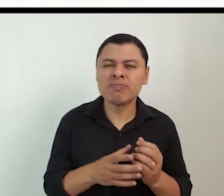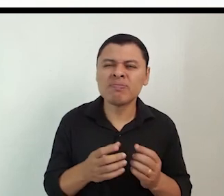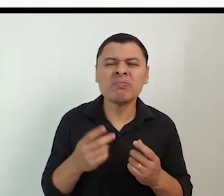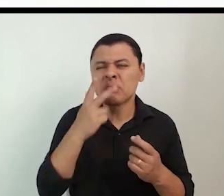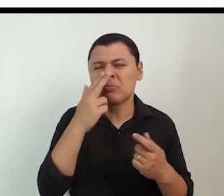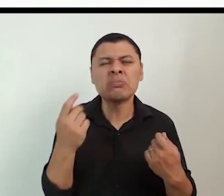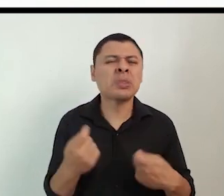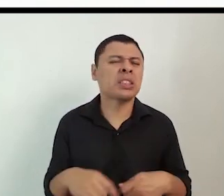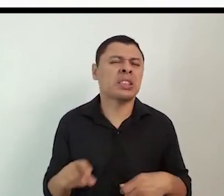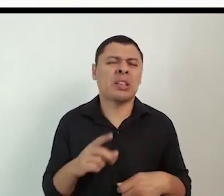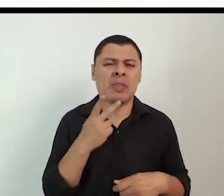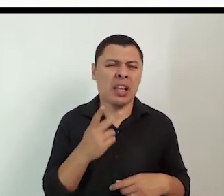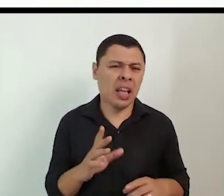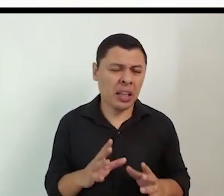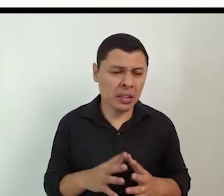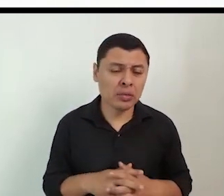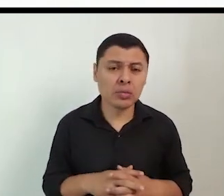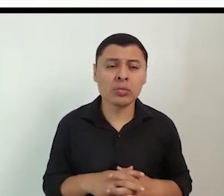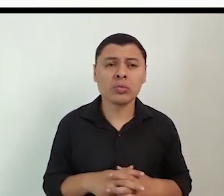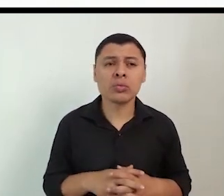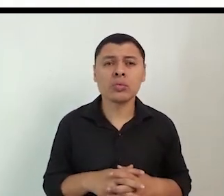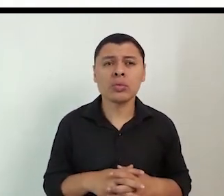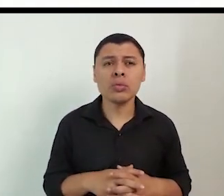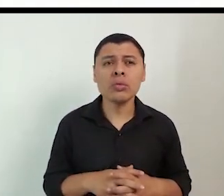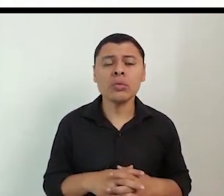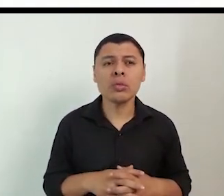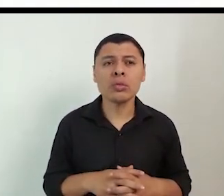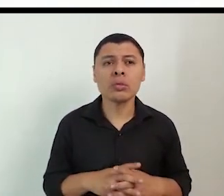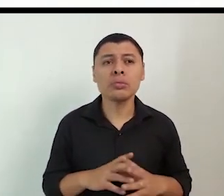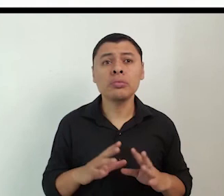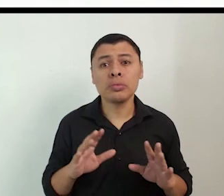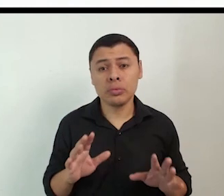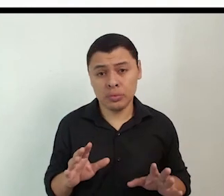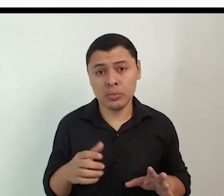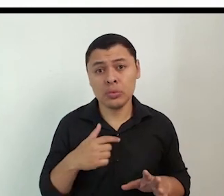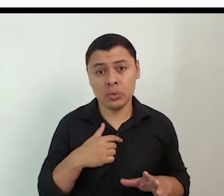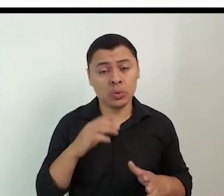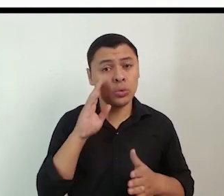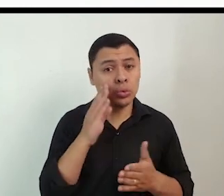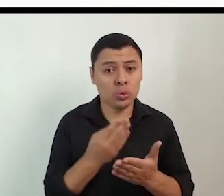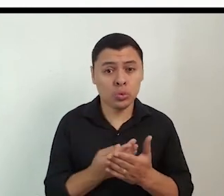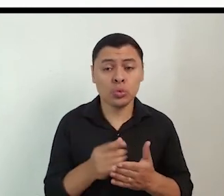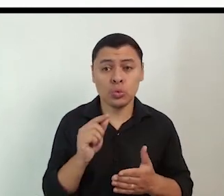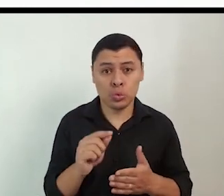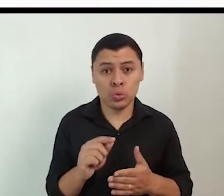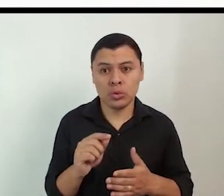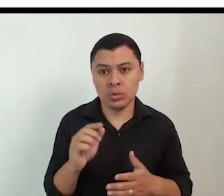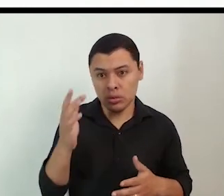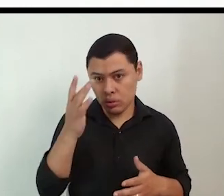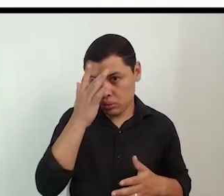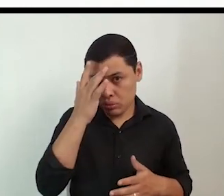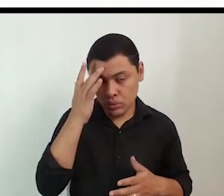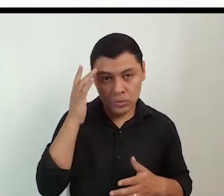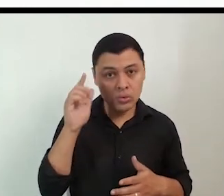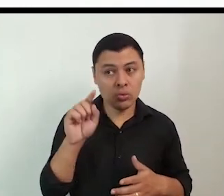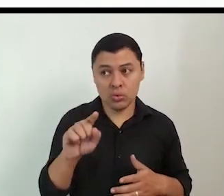também. Mas, assim, eu acredito que para as pessoas que já